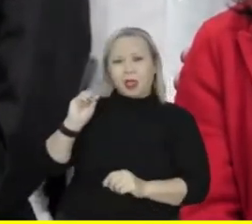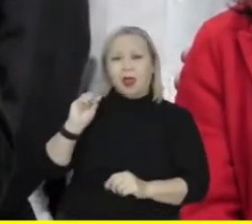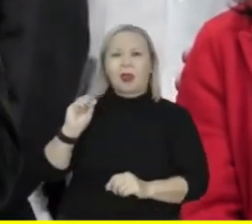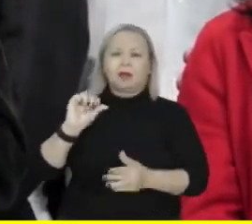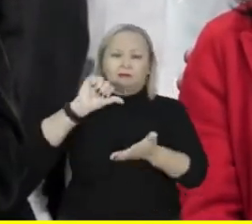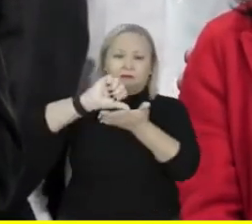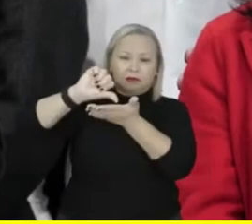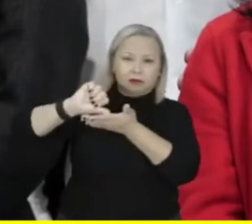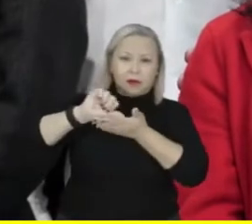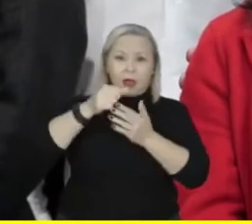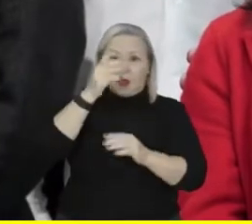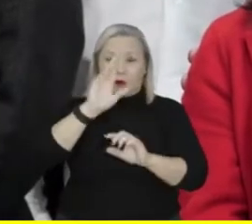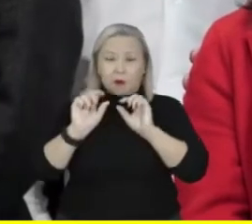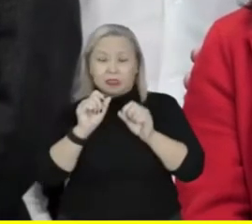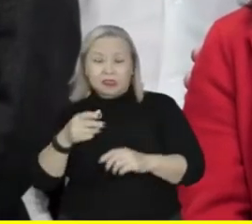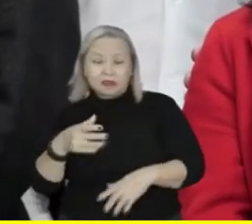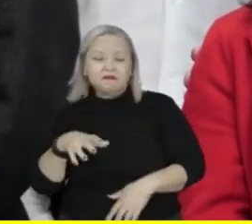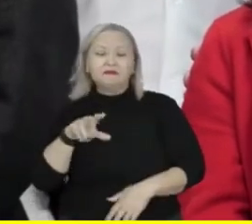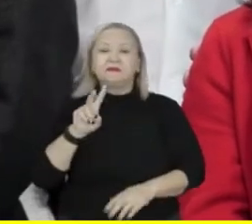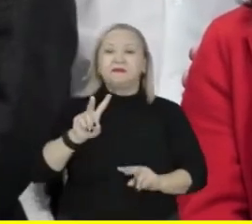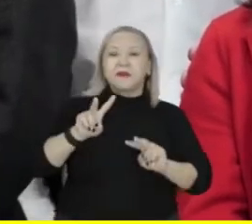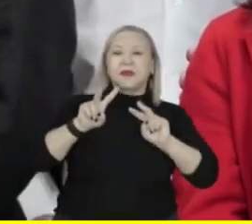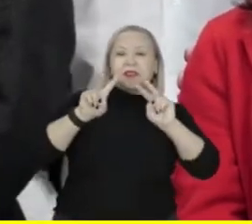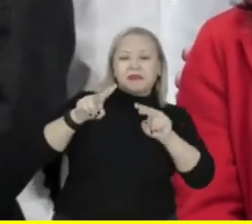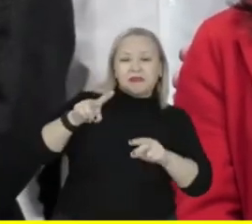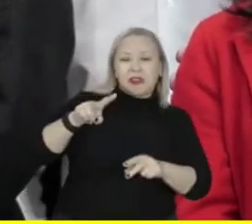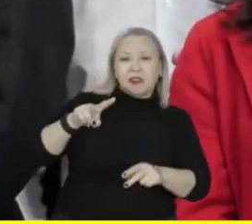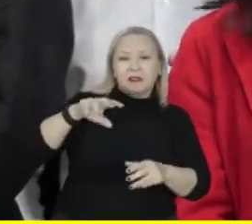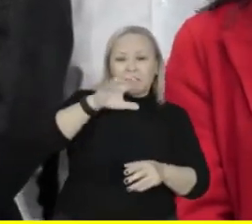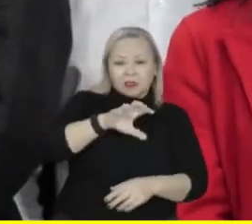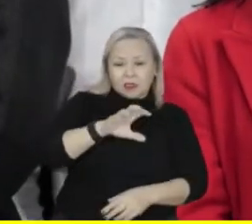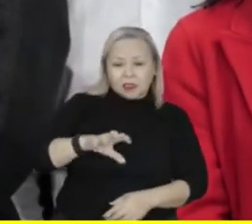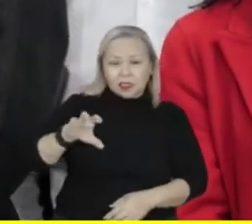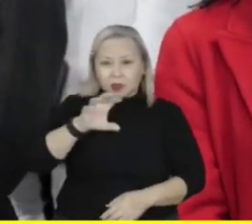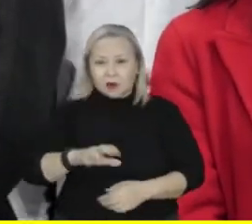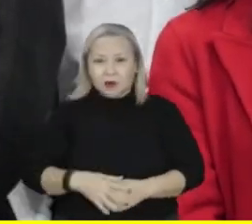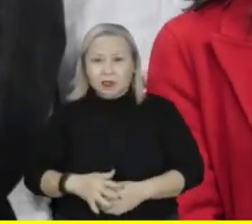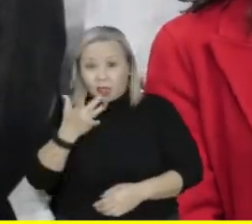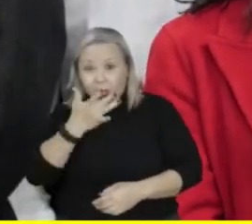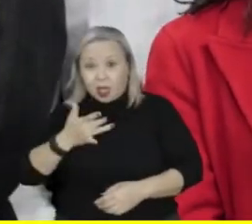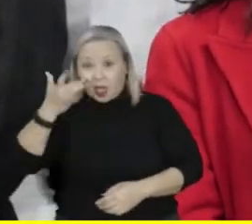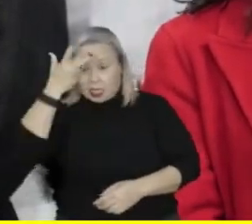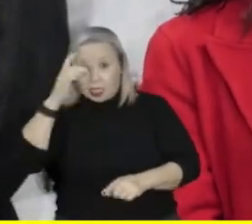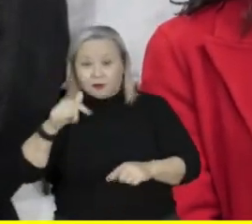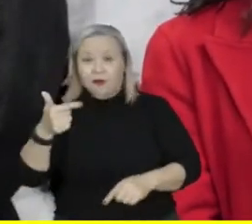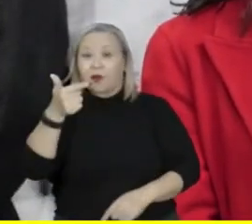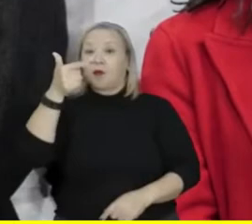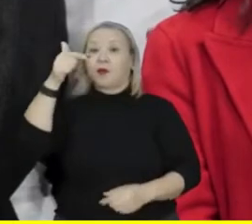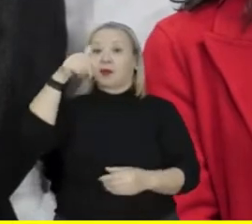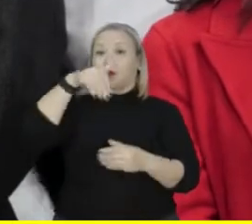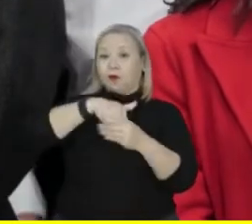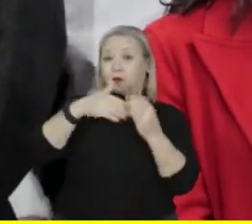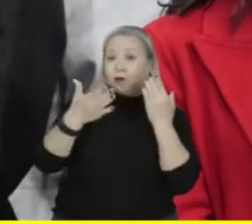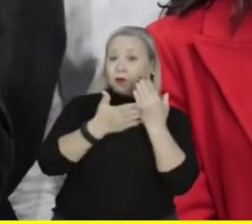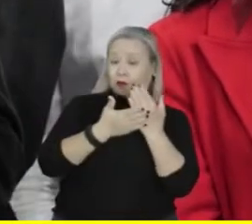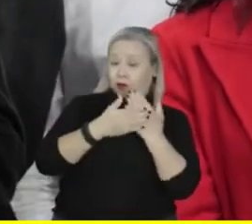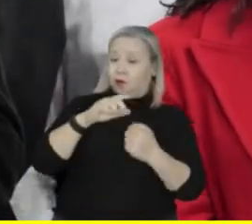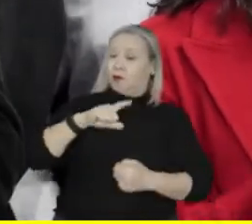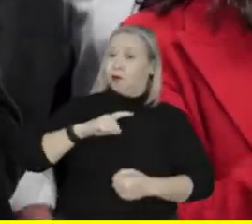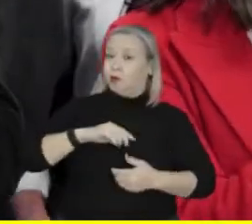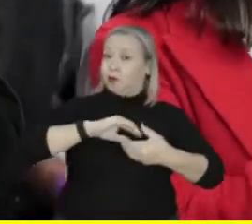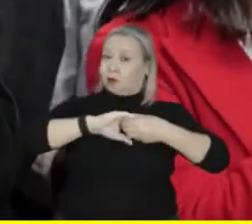andar o nosso companheiro Haddad foi para o segundo turno portanto nós queremos uma parceria muito forte aqui